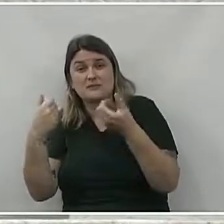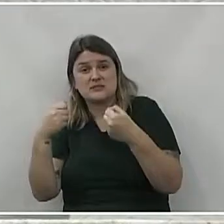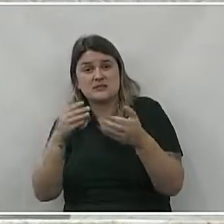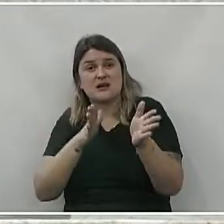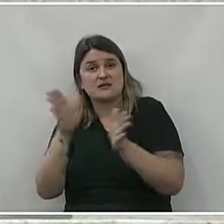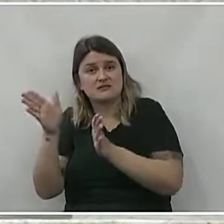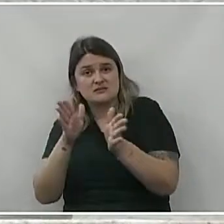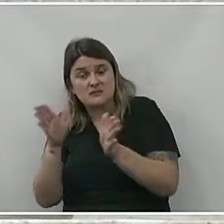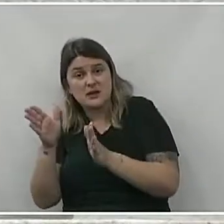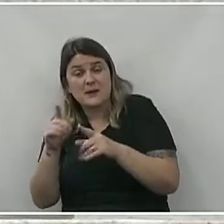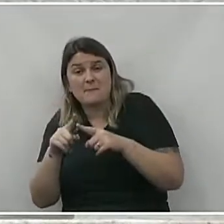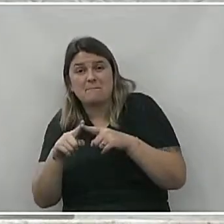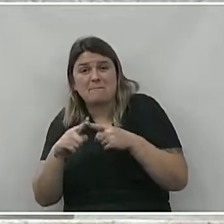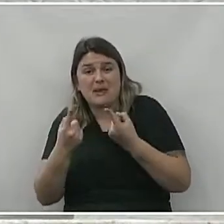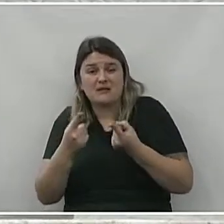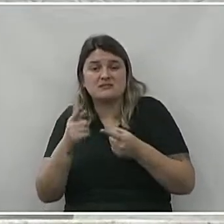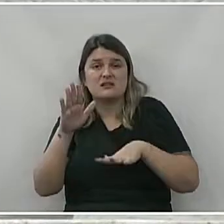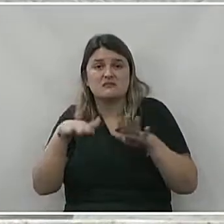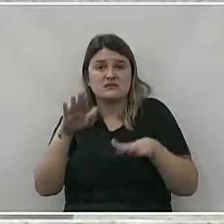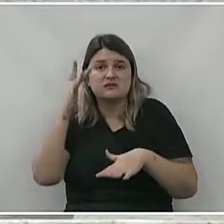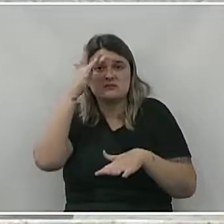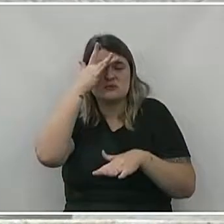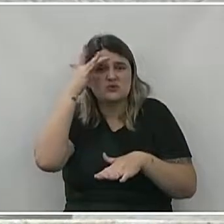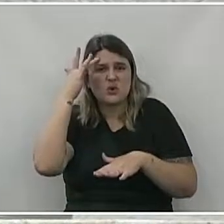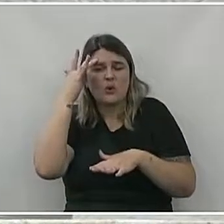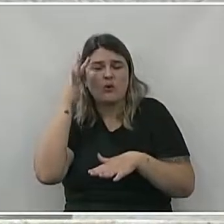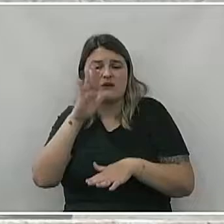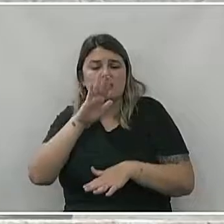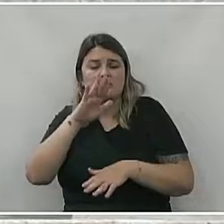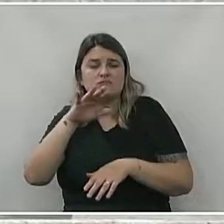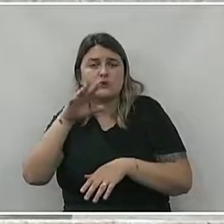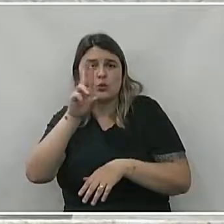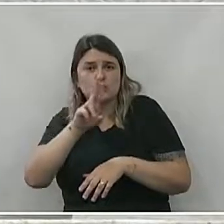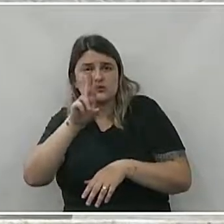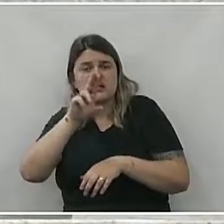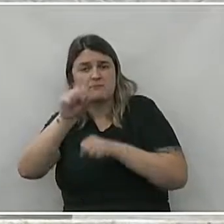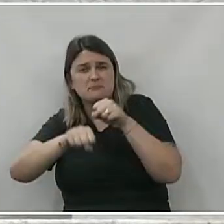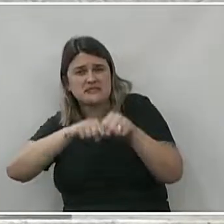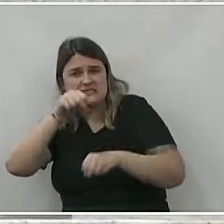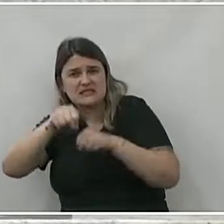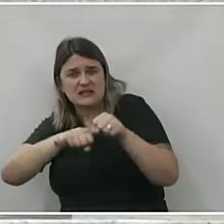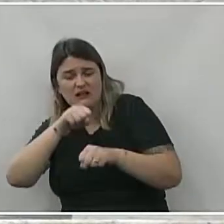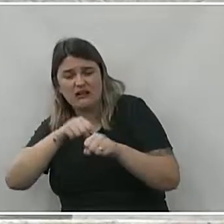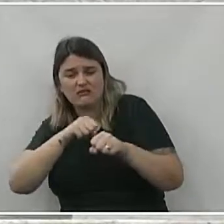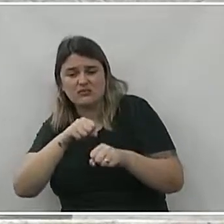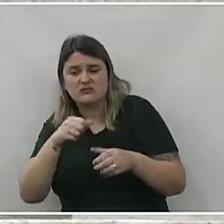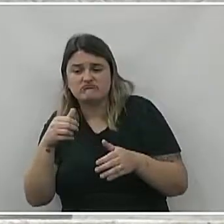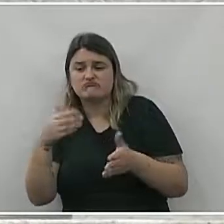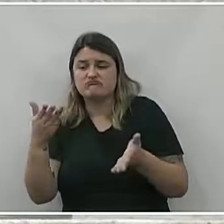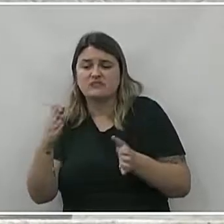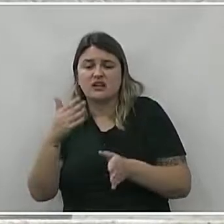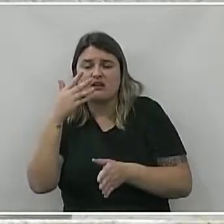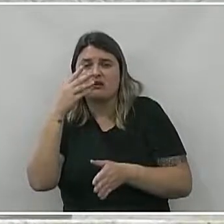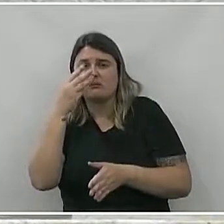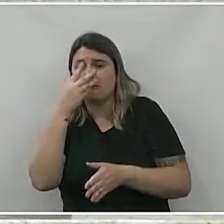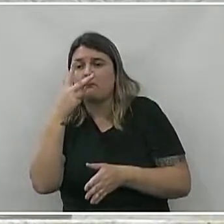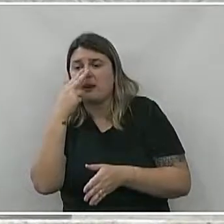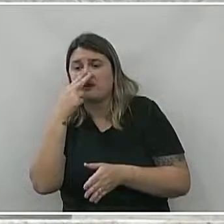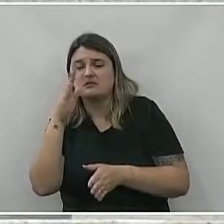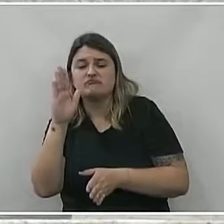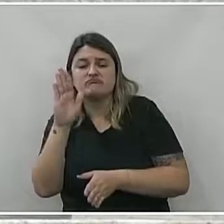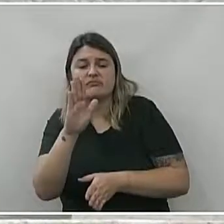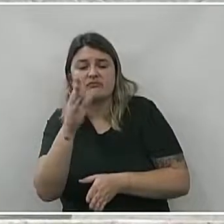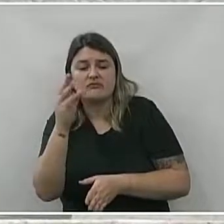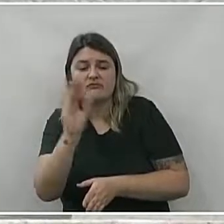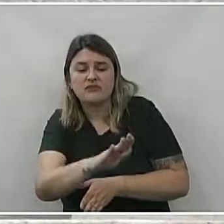para todos. E nos dias de hoje ainda nos deparamos com muitas barreiras arquitetônicas privando